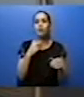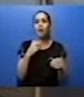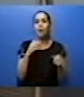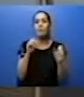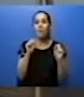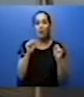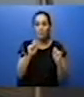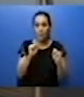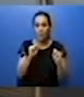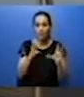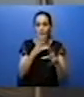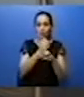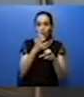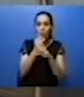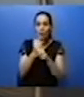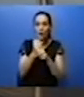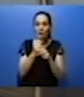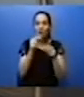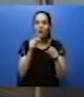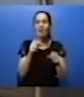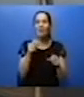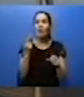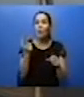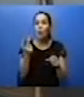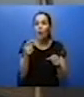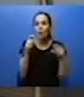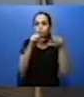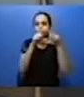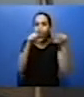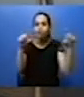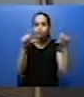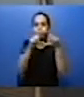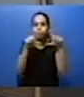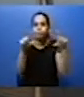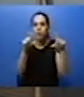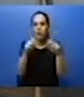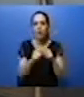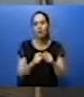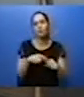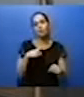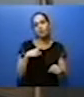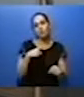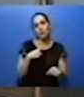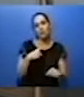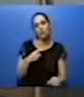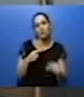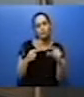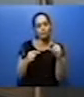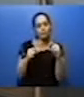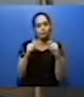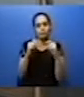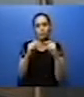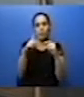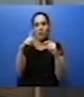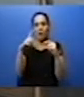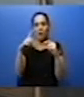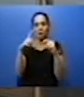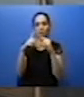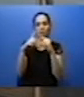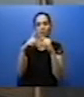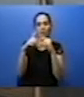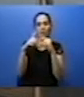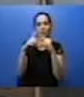pedaços do mesmo tamanho ok porque imagina o ct lá